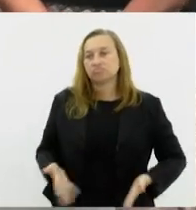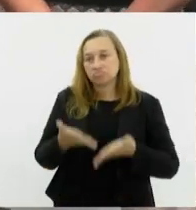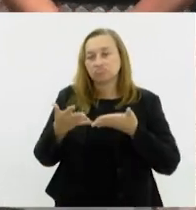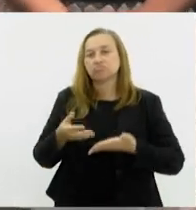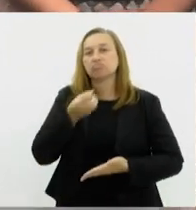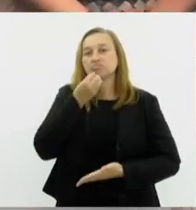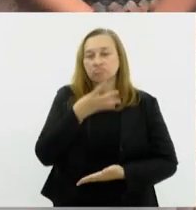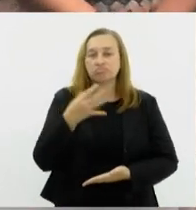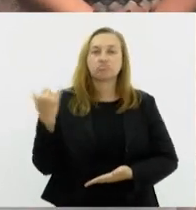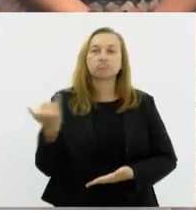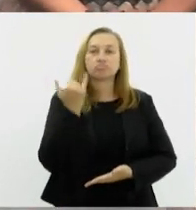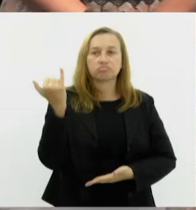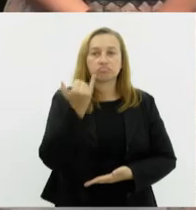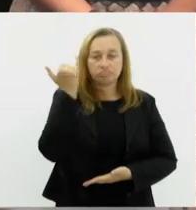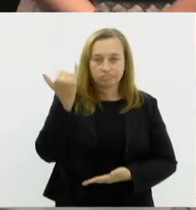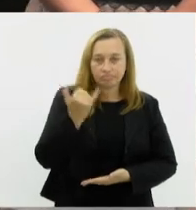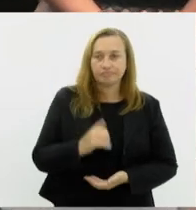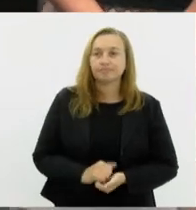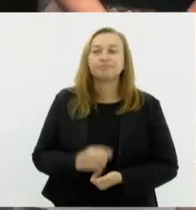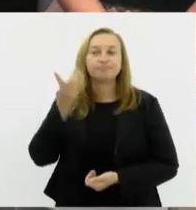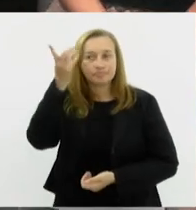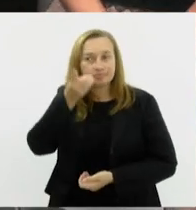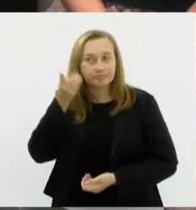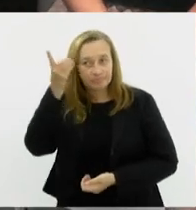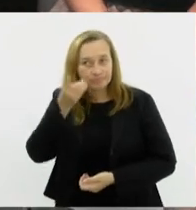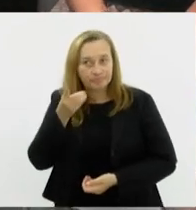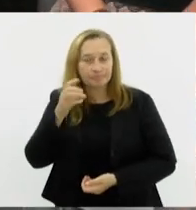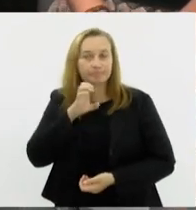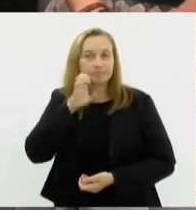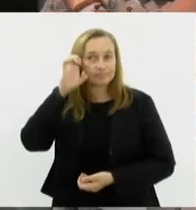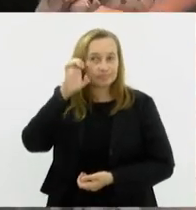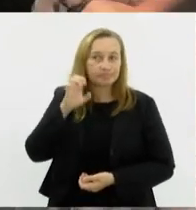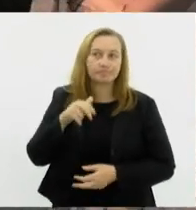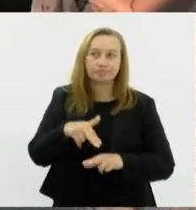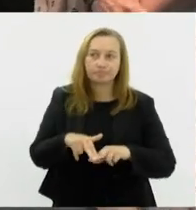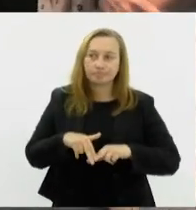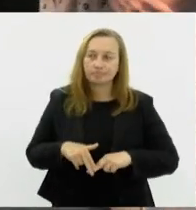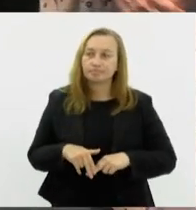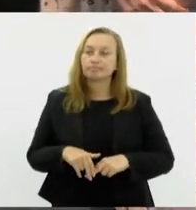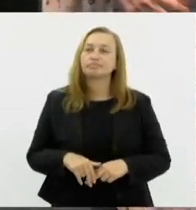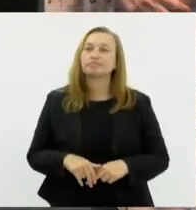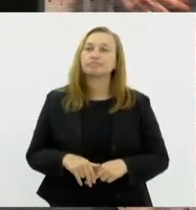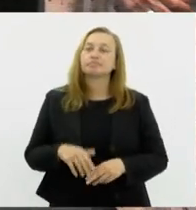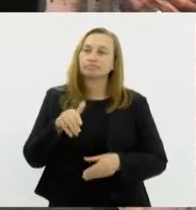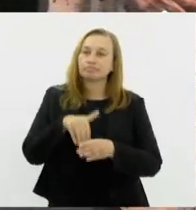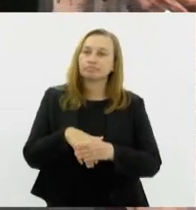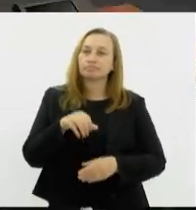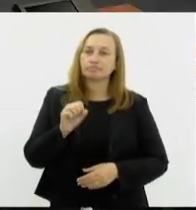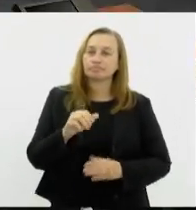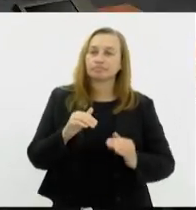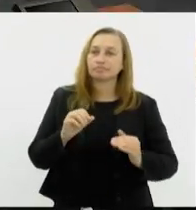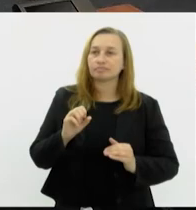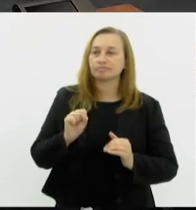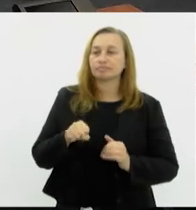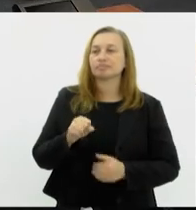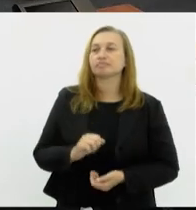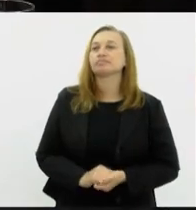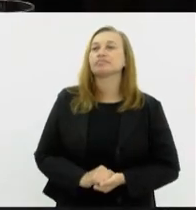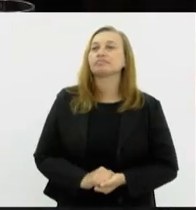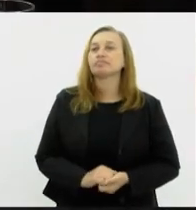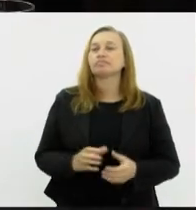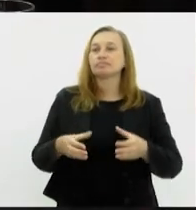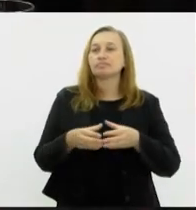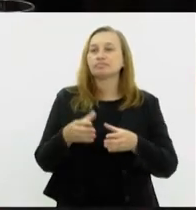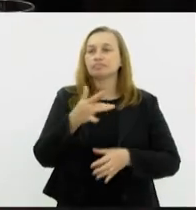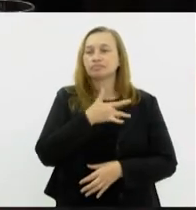iniciativa importantíssima da deputada Élica Takimoto. Por isso, o nosso voto é favorável. Pela